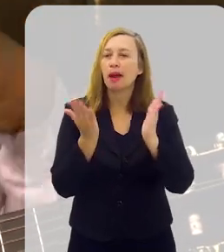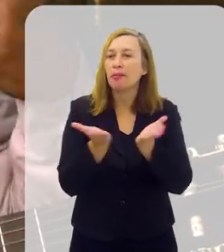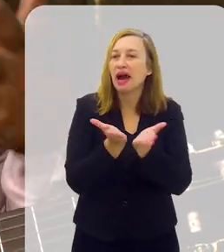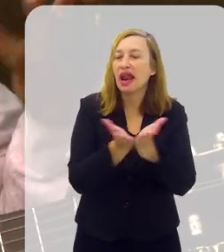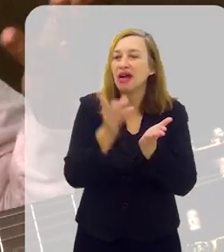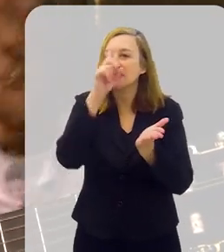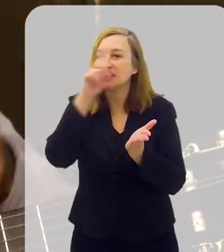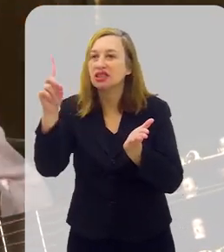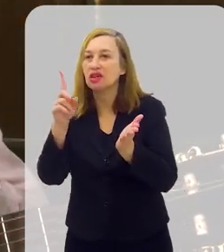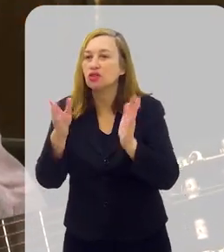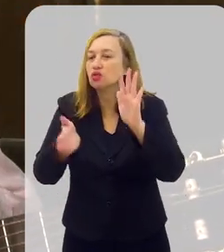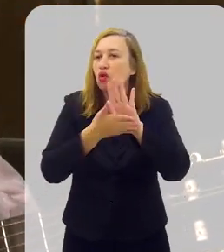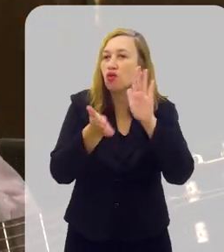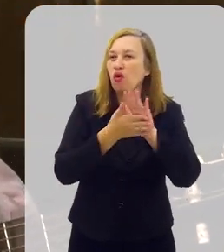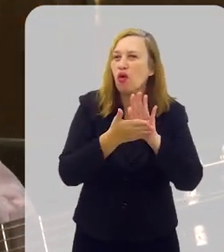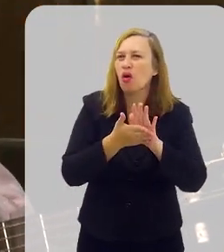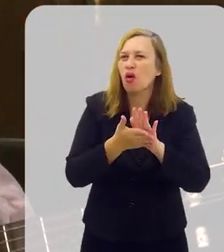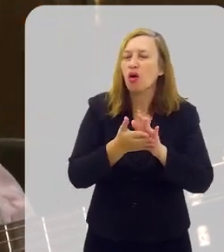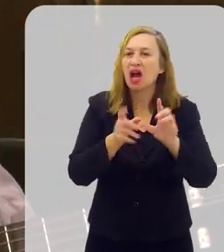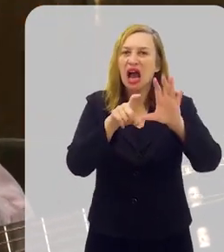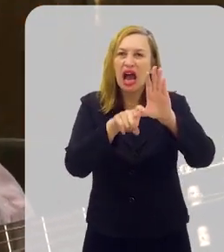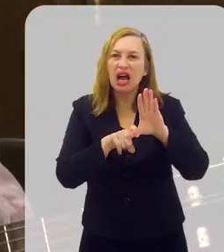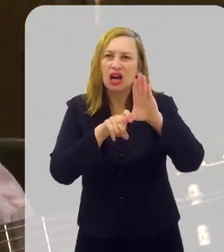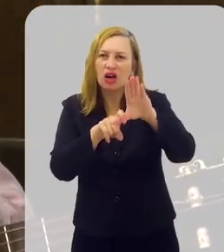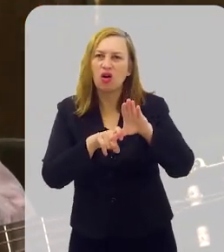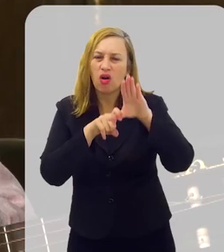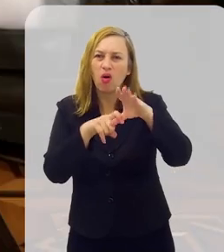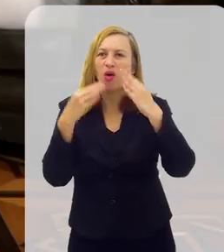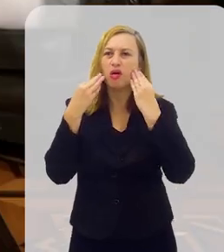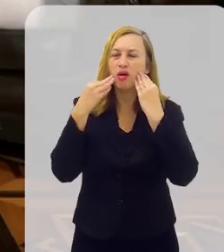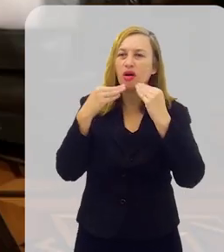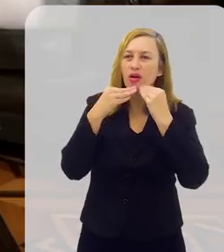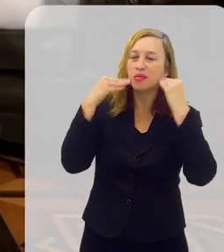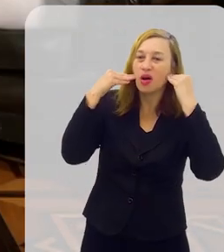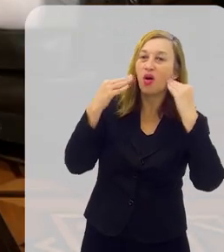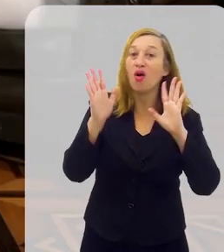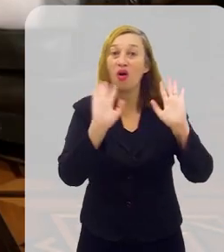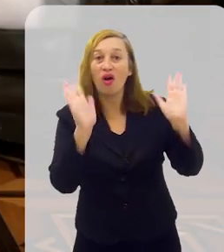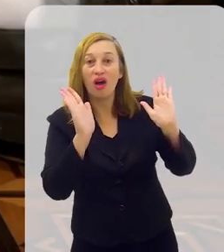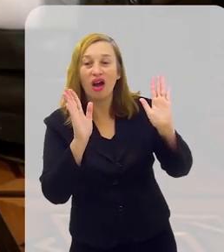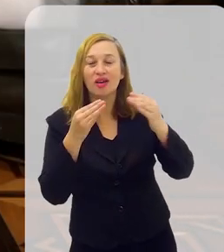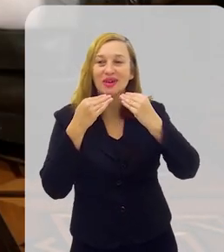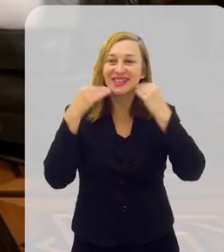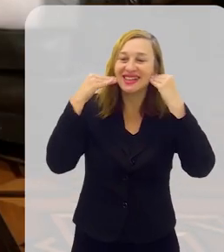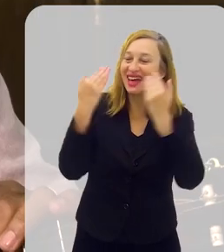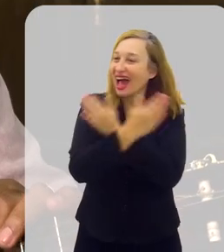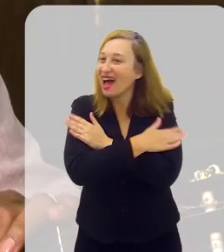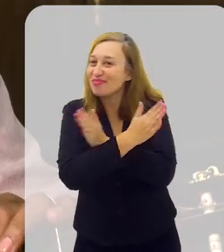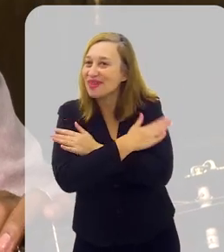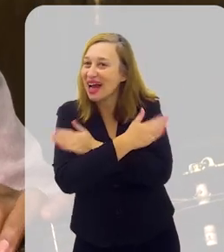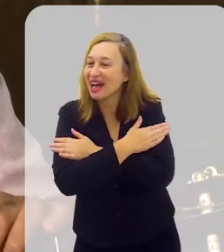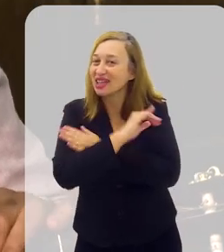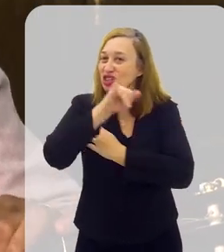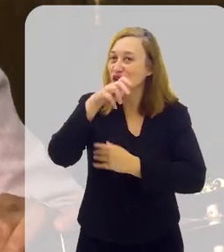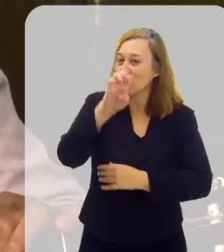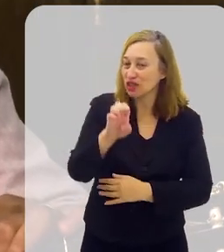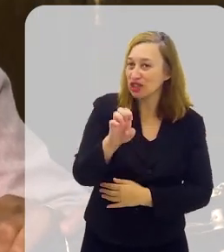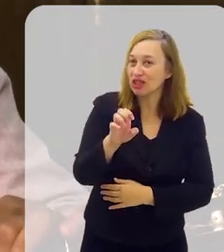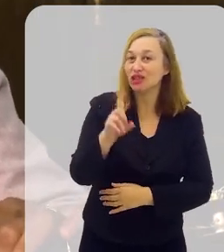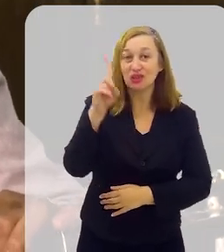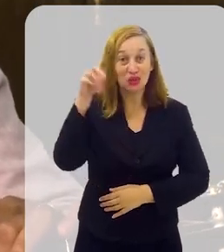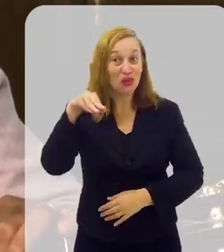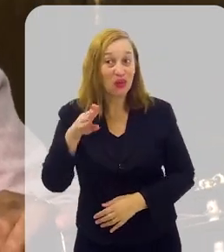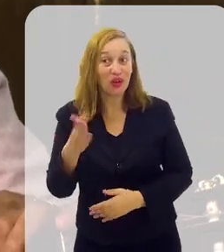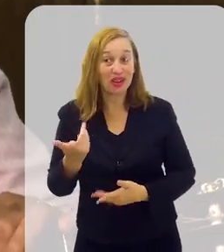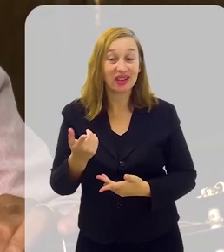a mensagem de Cristo através dos louvores. Angola, Moçambique. Manda um abraço para Angola e Moçambique. Alô, Angola, Moçambique. Um